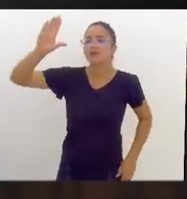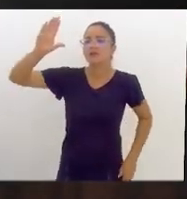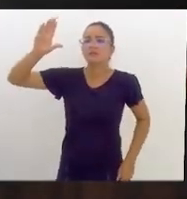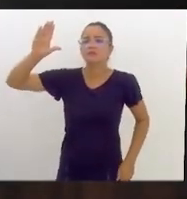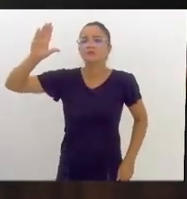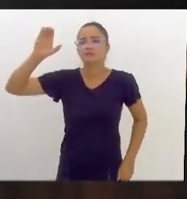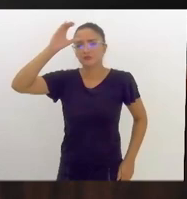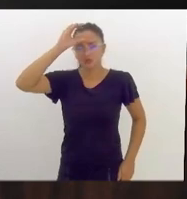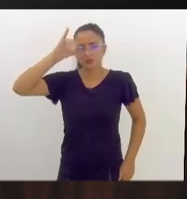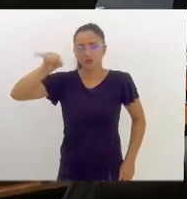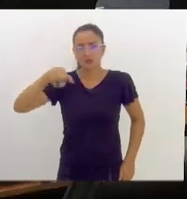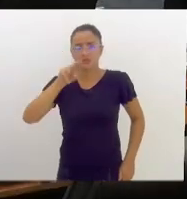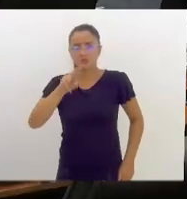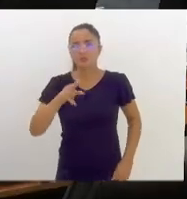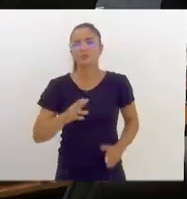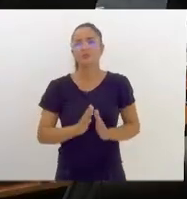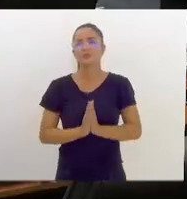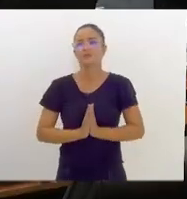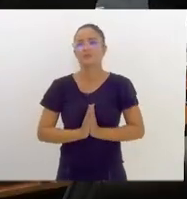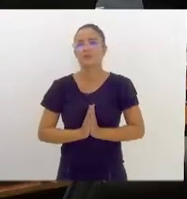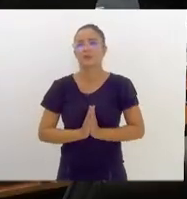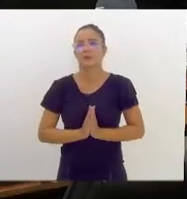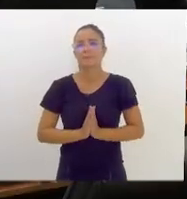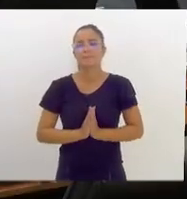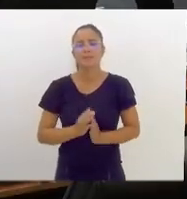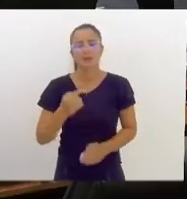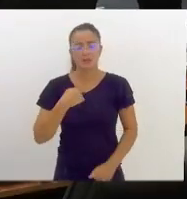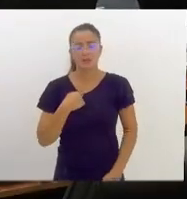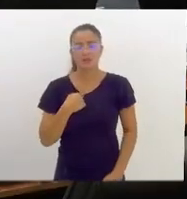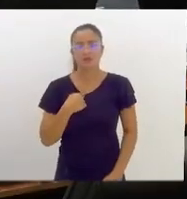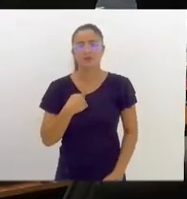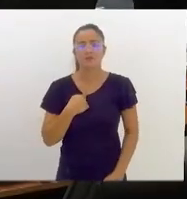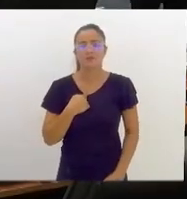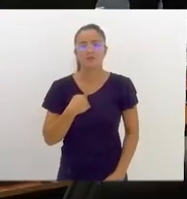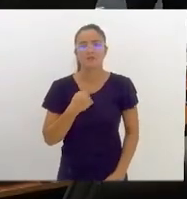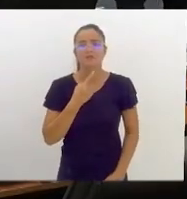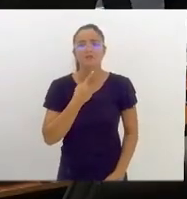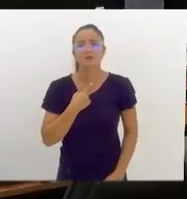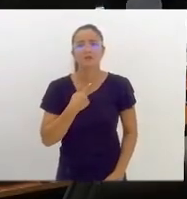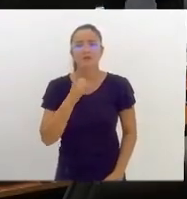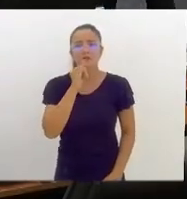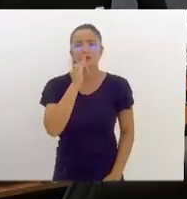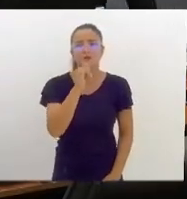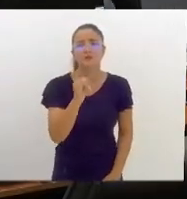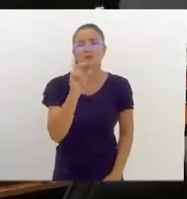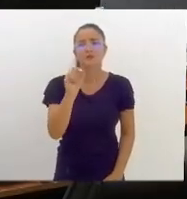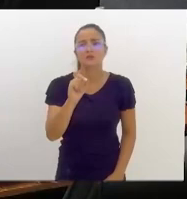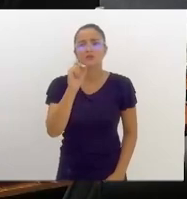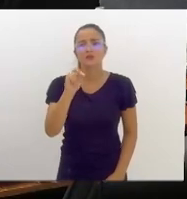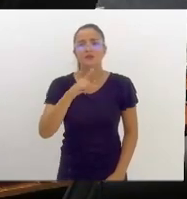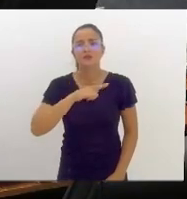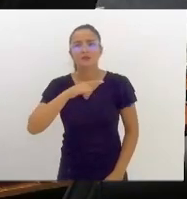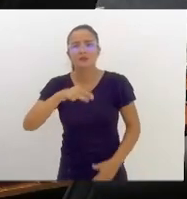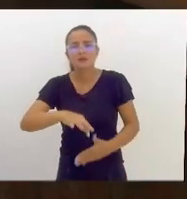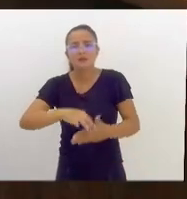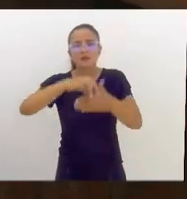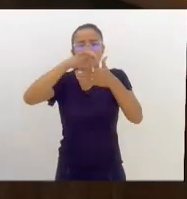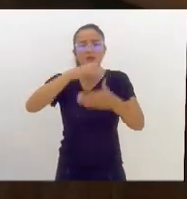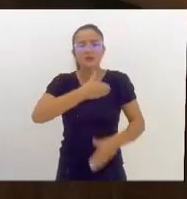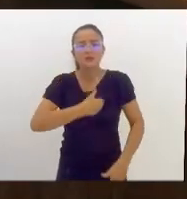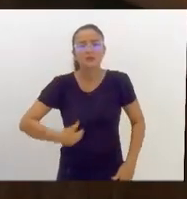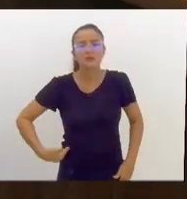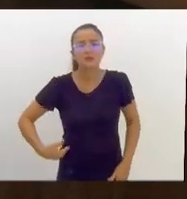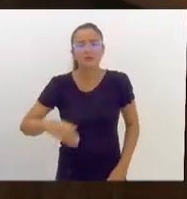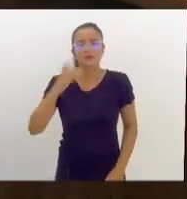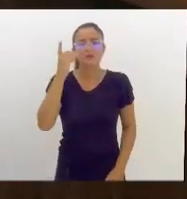Ju, nossa presidenta, eu queria registrar aqui o líder do governo, o deputado